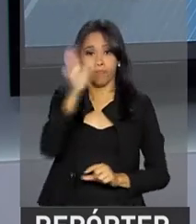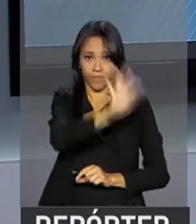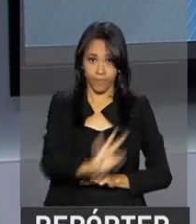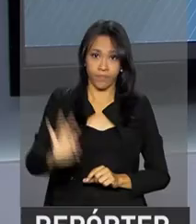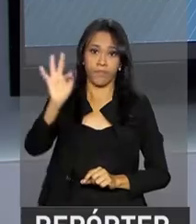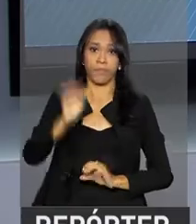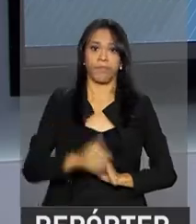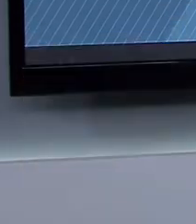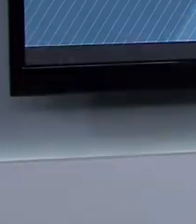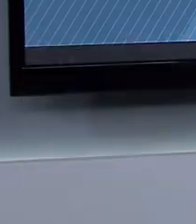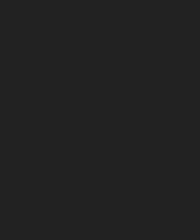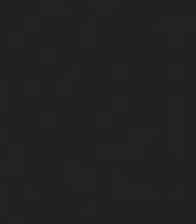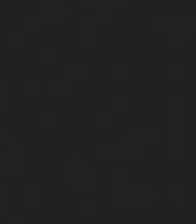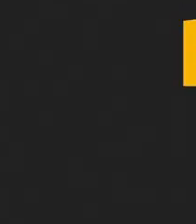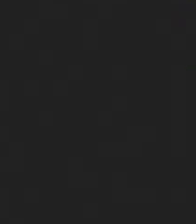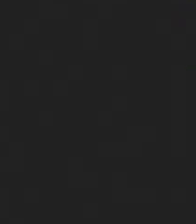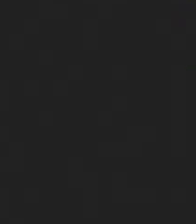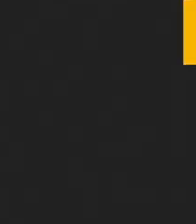federal